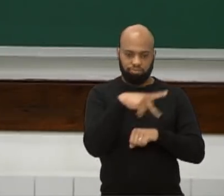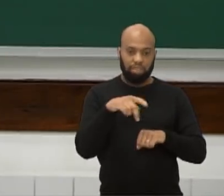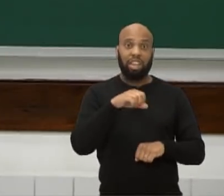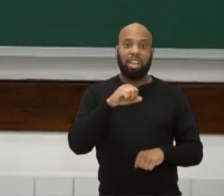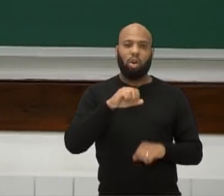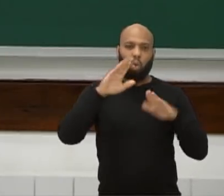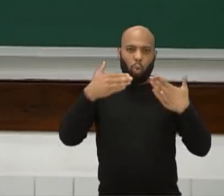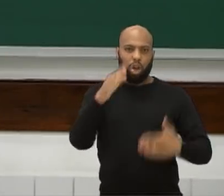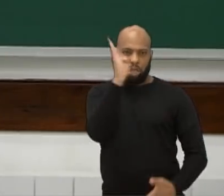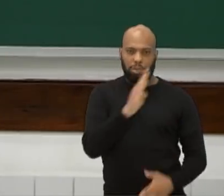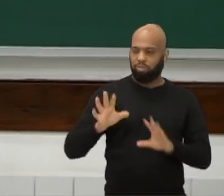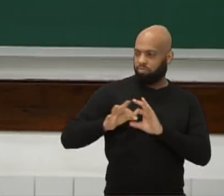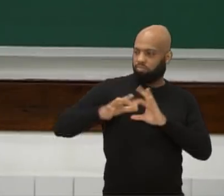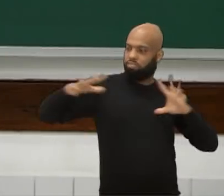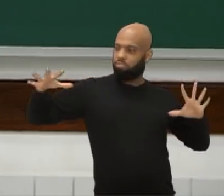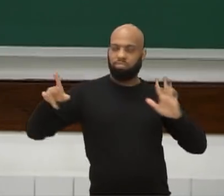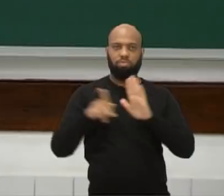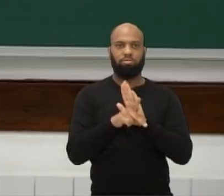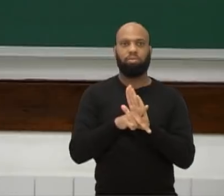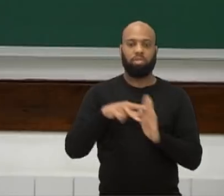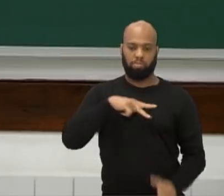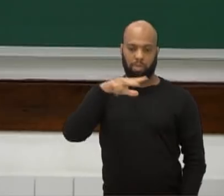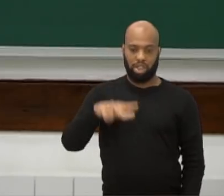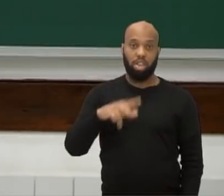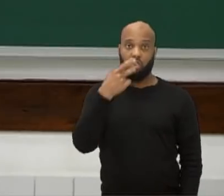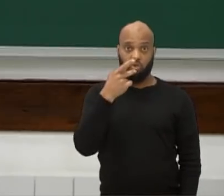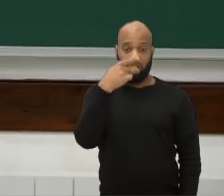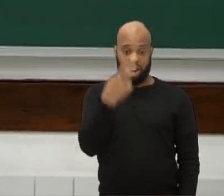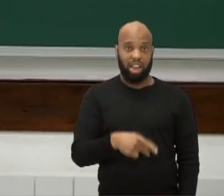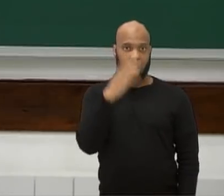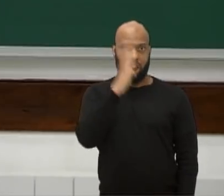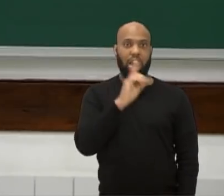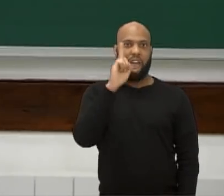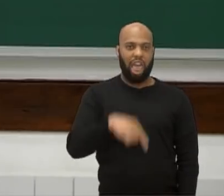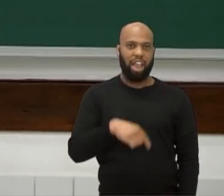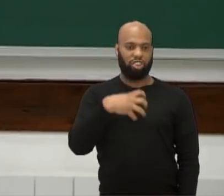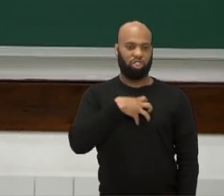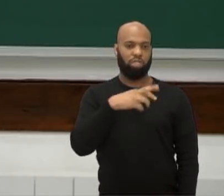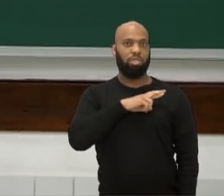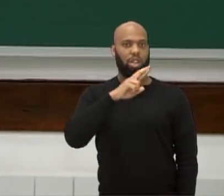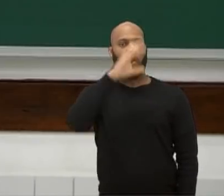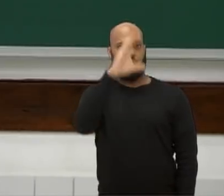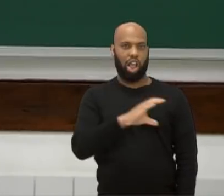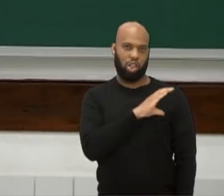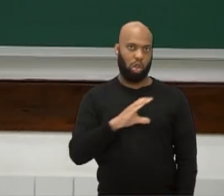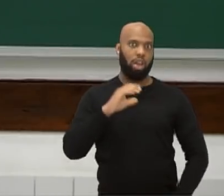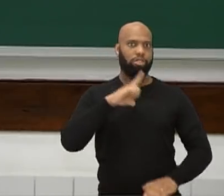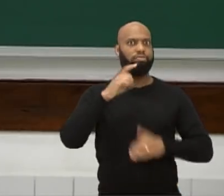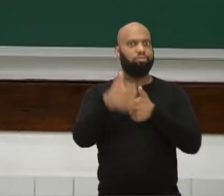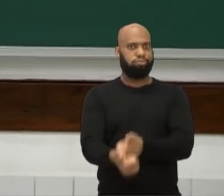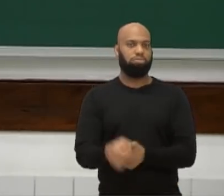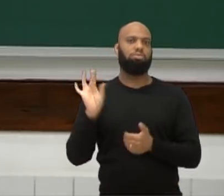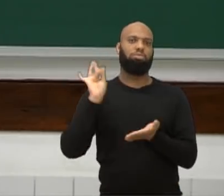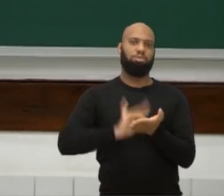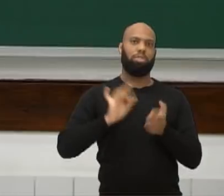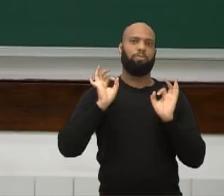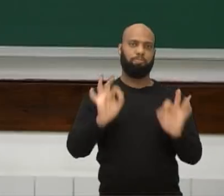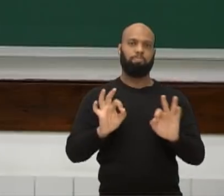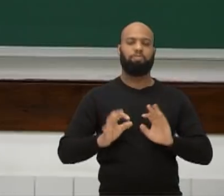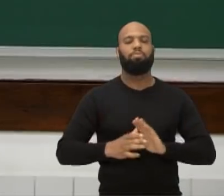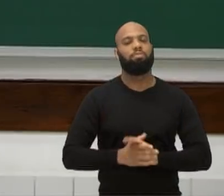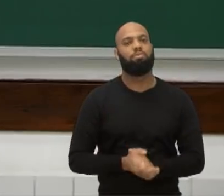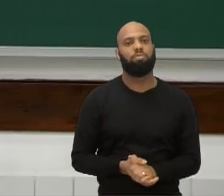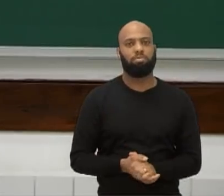em 1824, já dizia isso. O Brasil é um país católico, ok? Oficialmente falando.